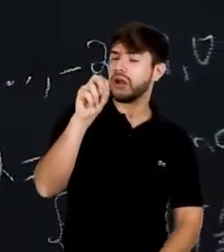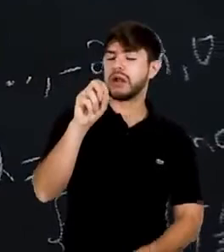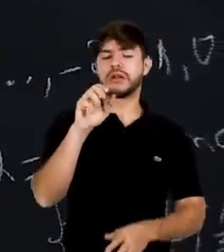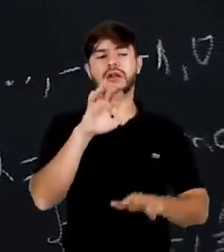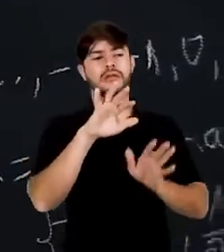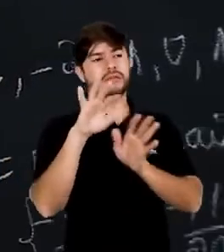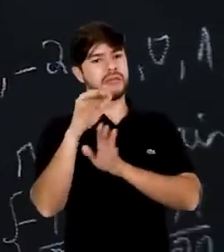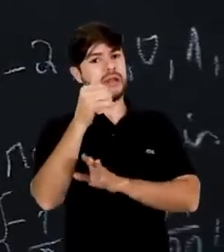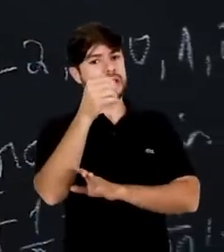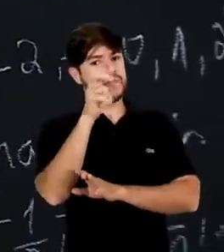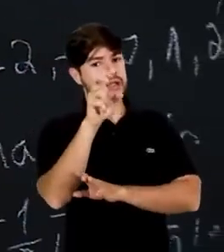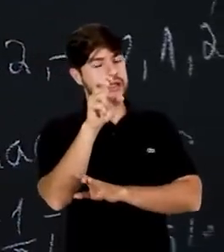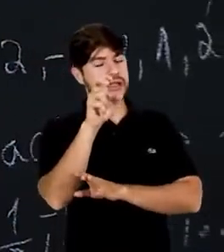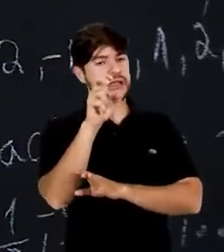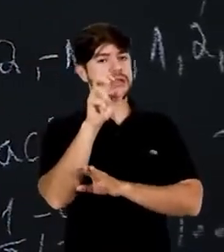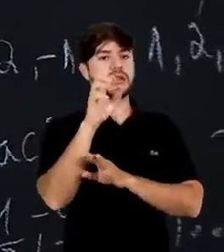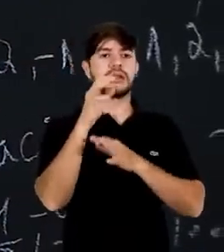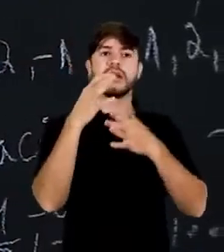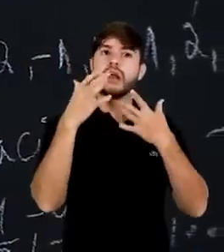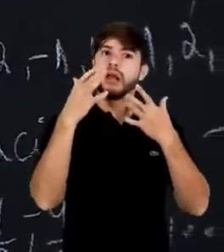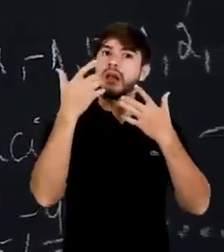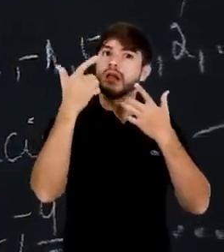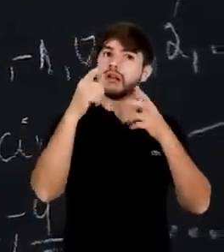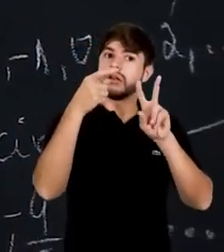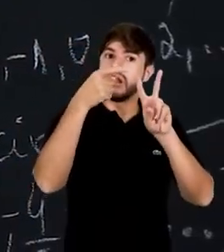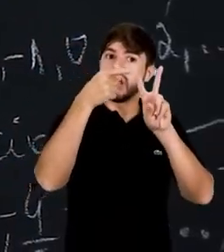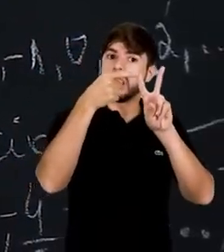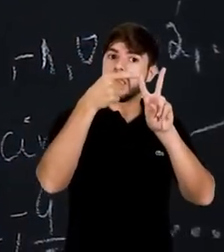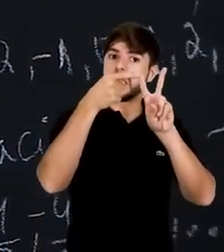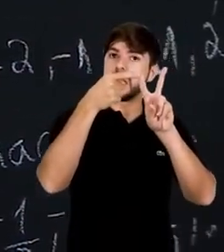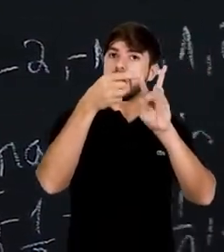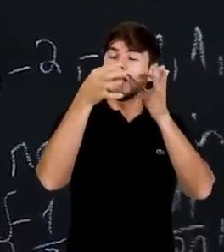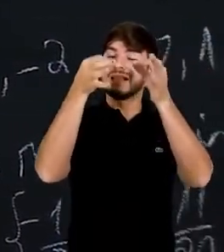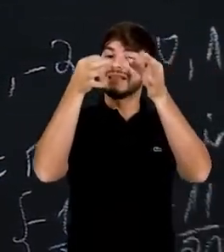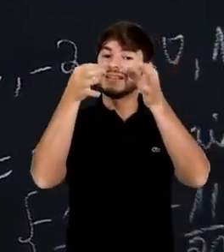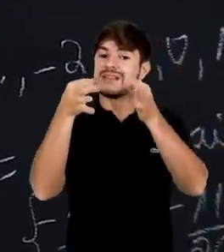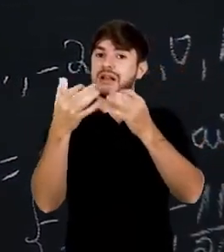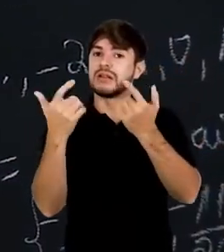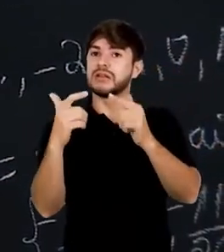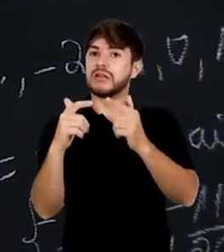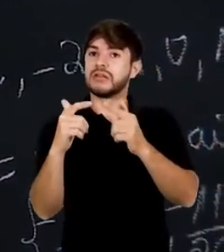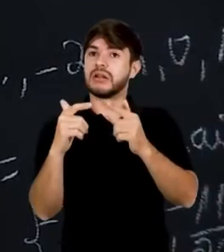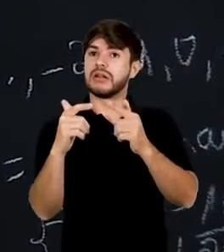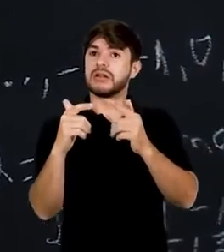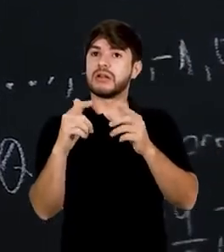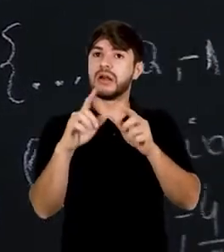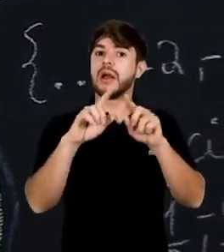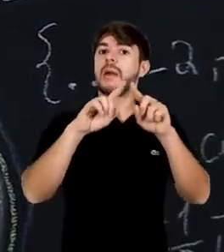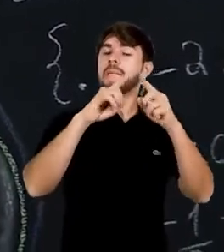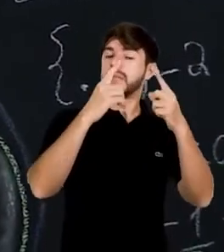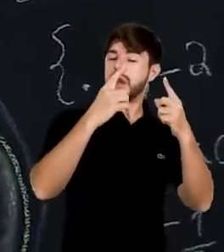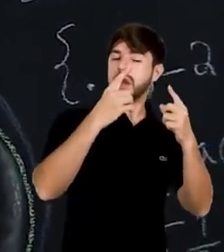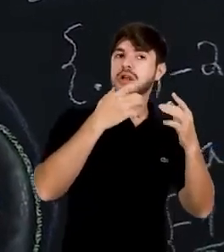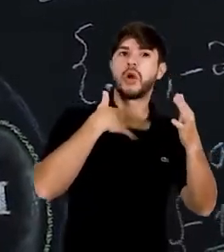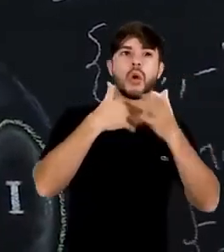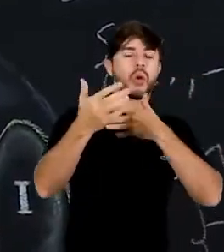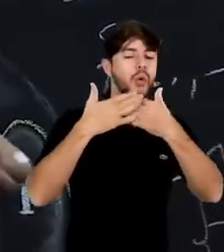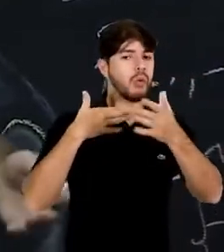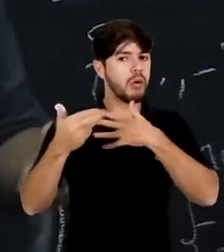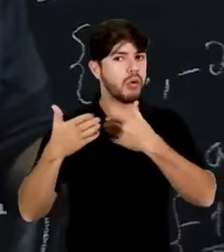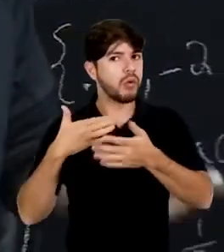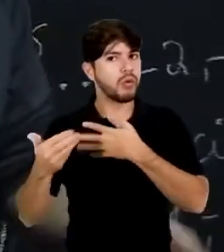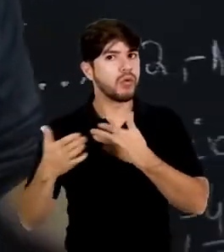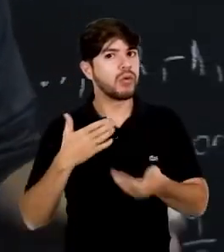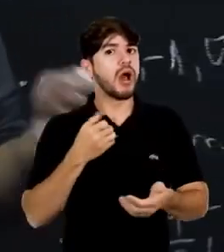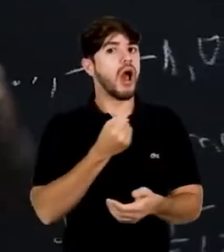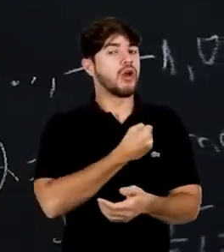que não possuem raiz quadrada exata. Todo e qualquer número que você imaginar tem alguma raiz. Seja